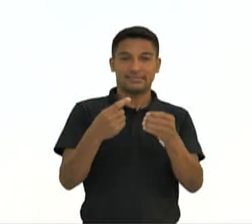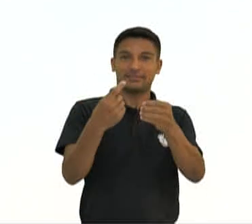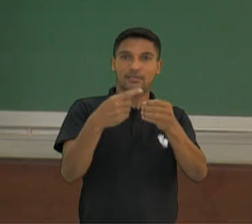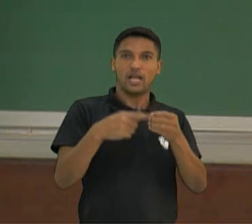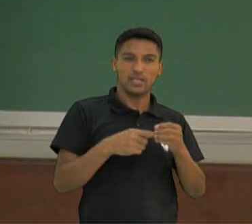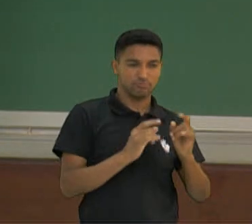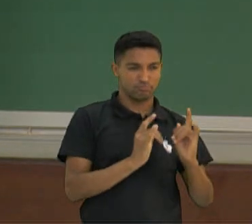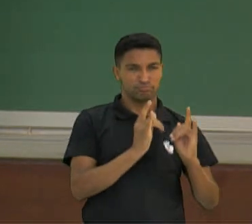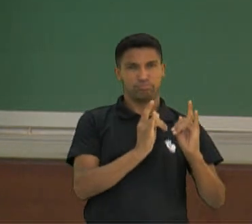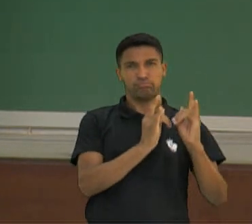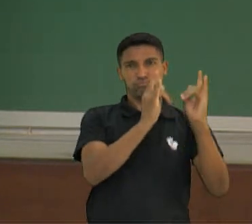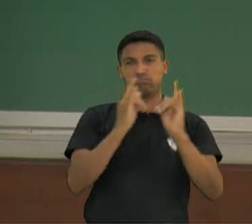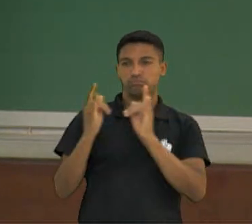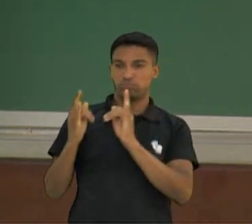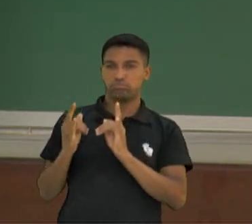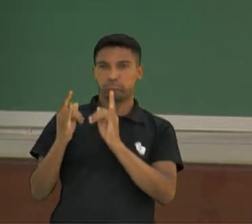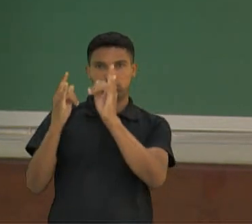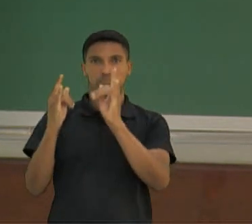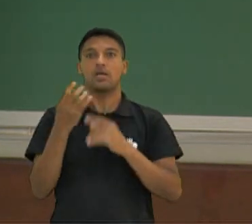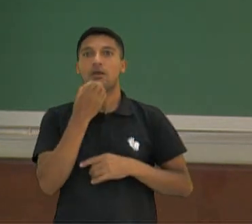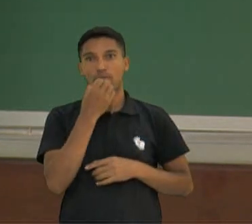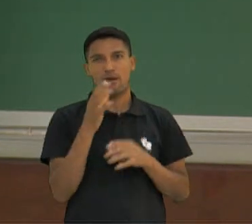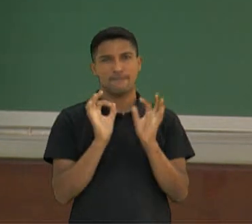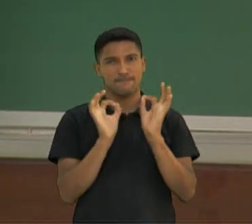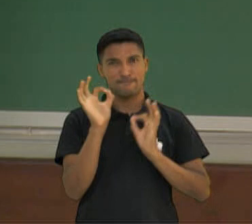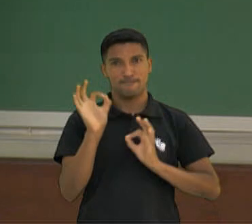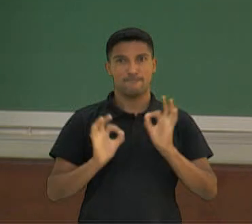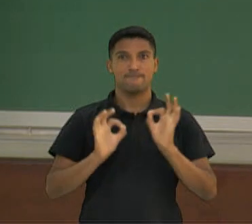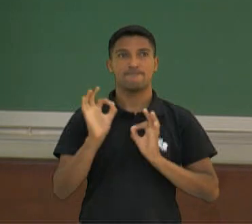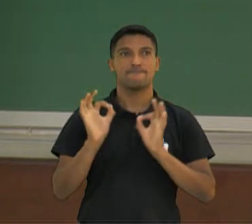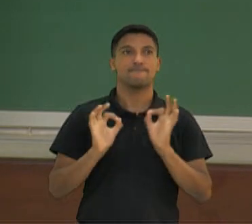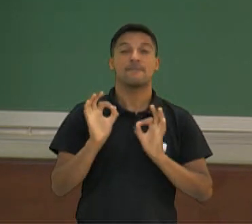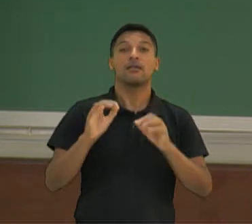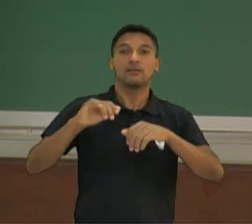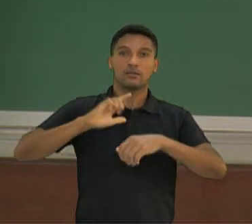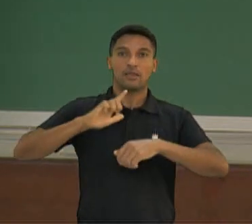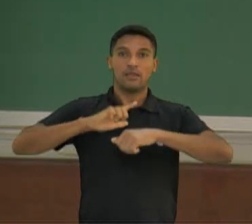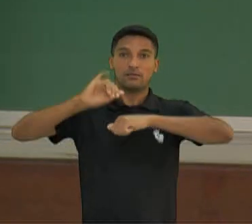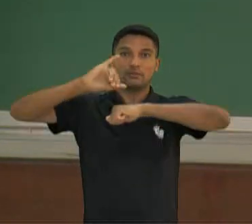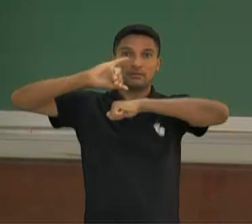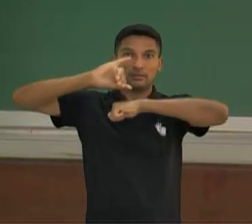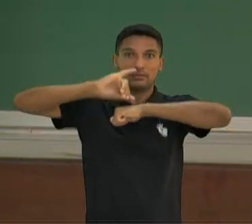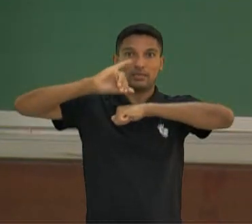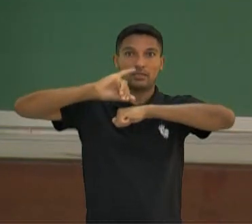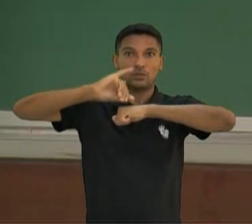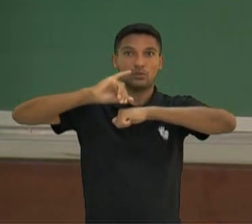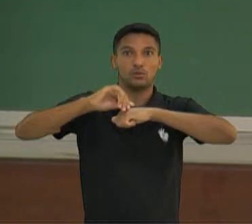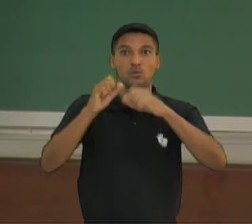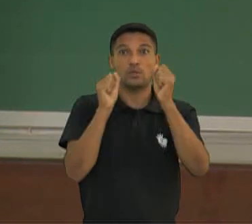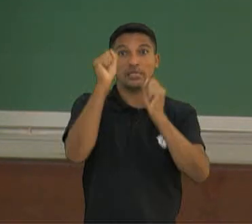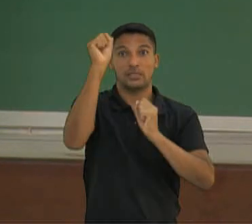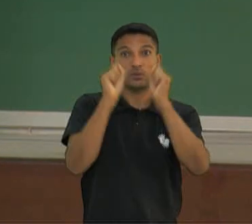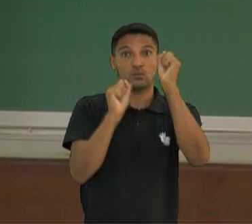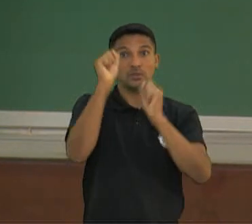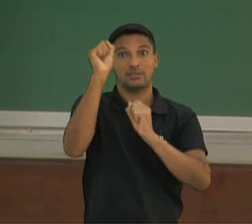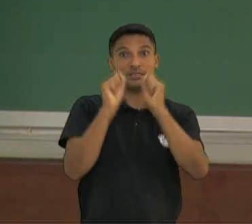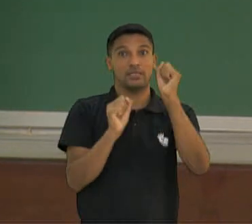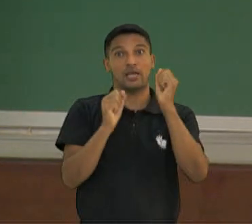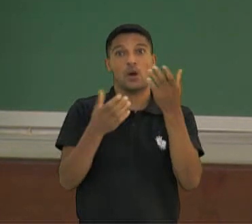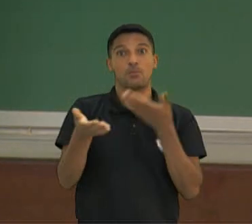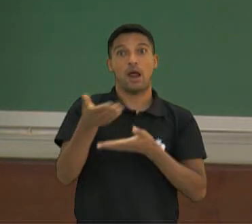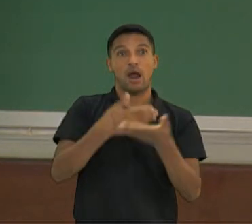organização. É um grande centro industrial, é importantíssimo aí para a região, né? E principalmente com agora que sabe